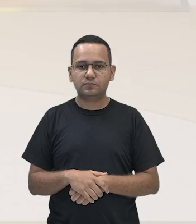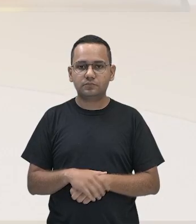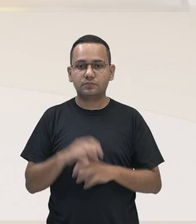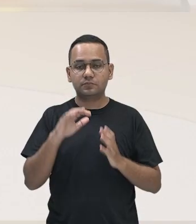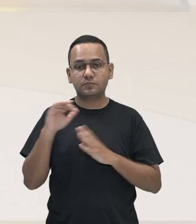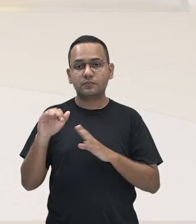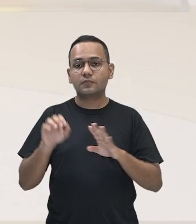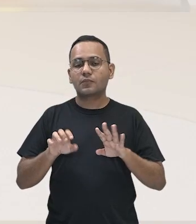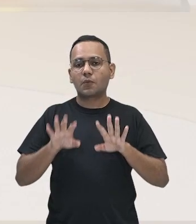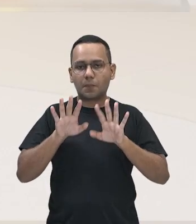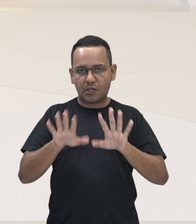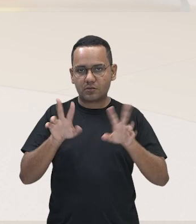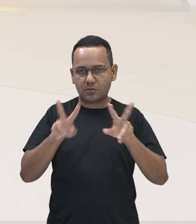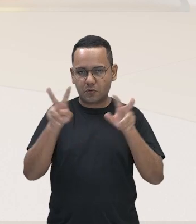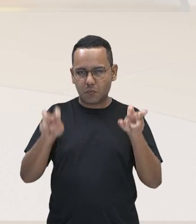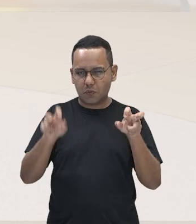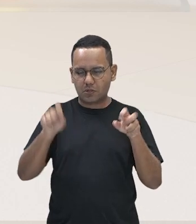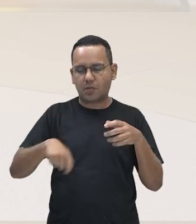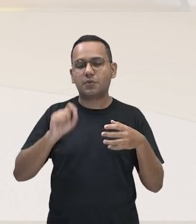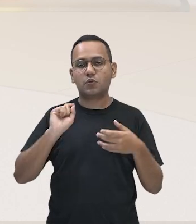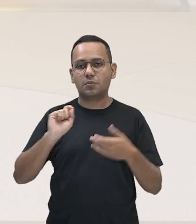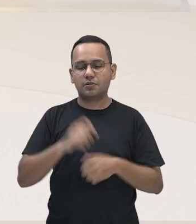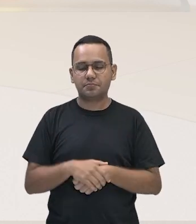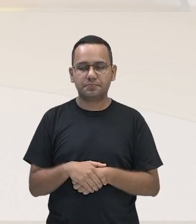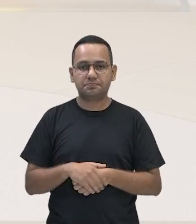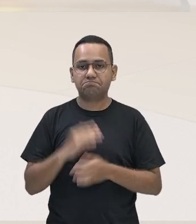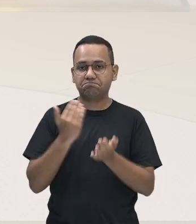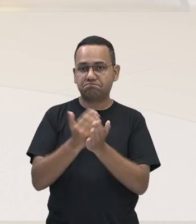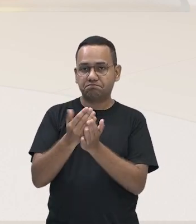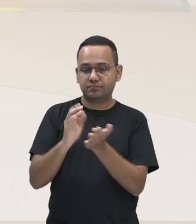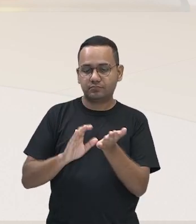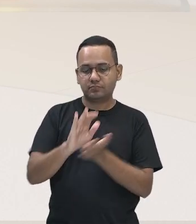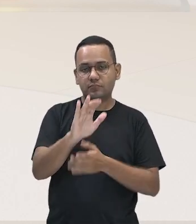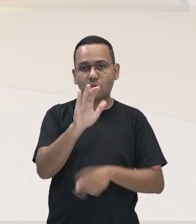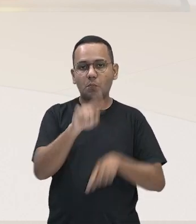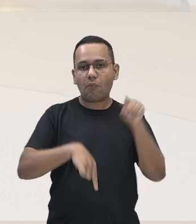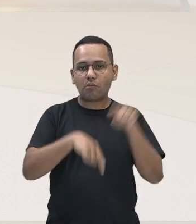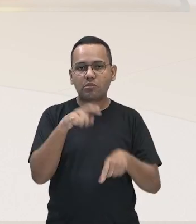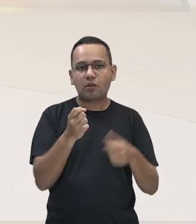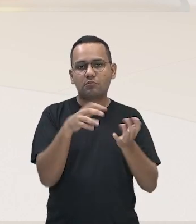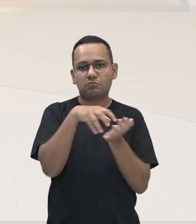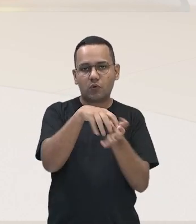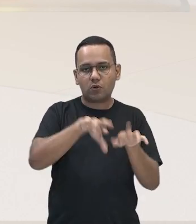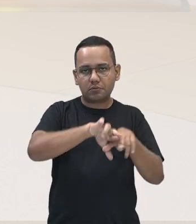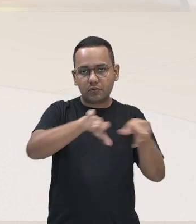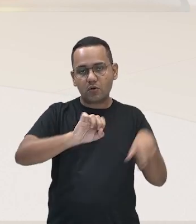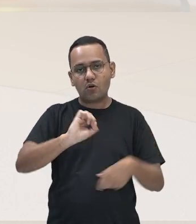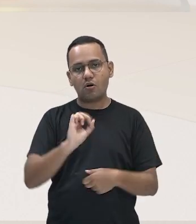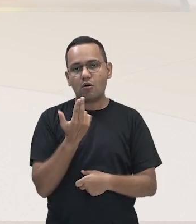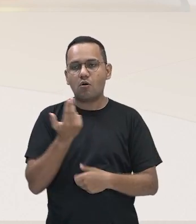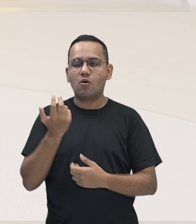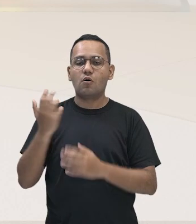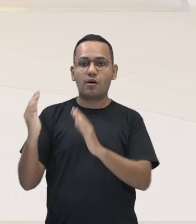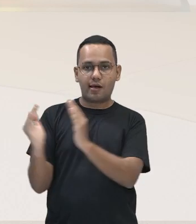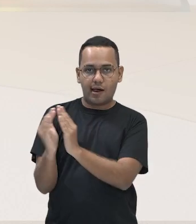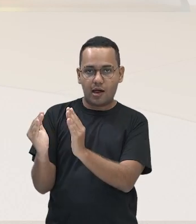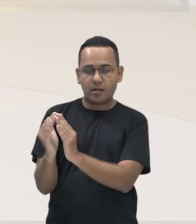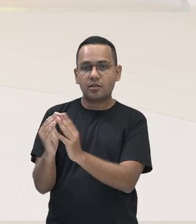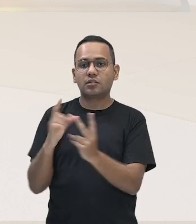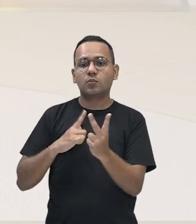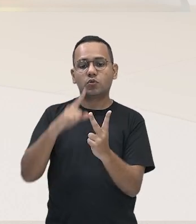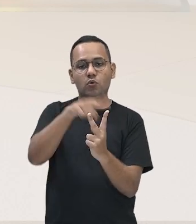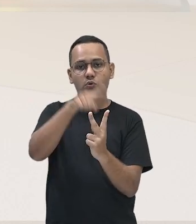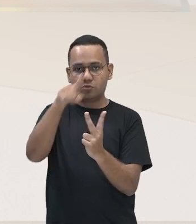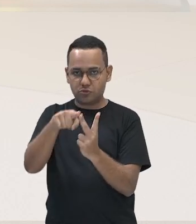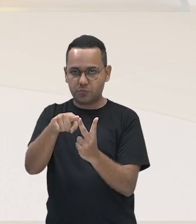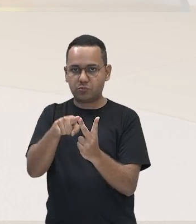financiamento tanto de veículo como financiamento de imóveis, nós temos duas tabelas de